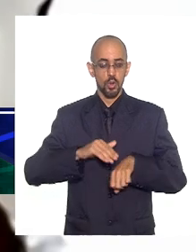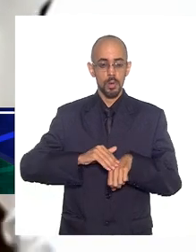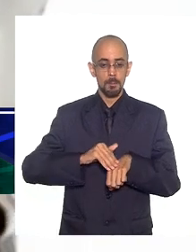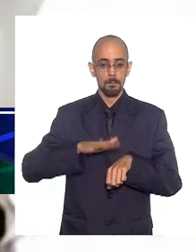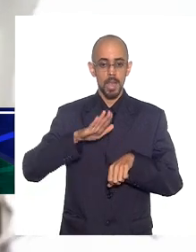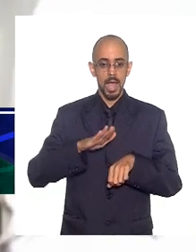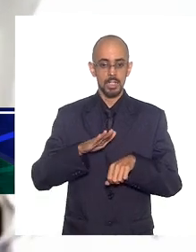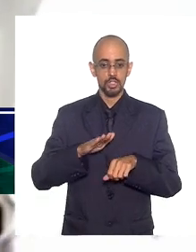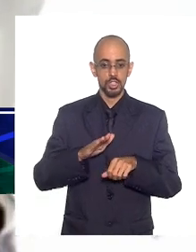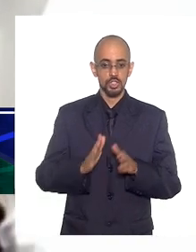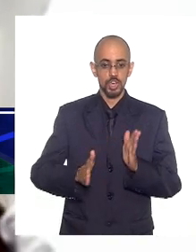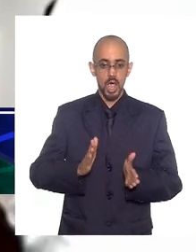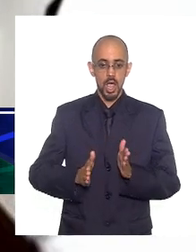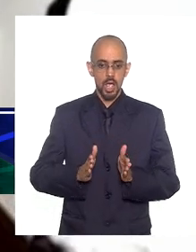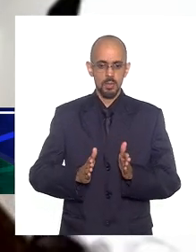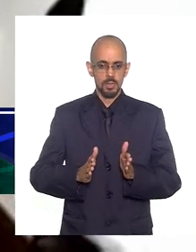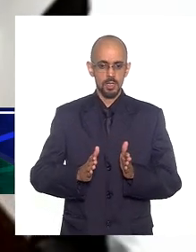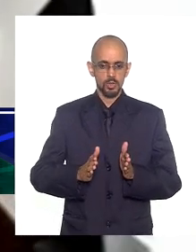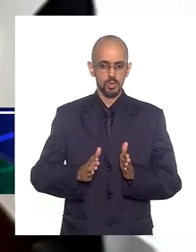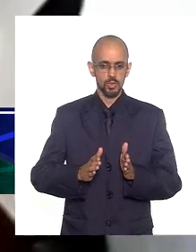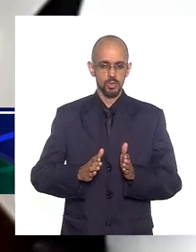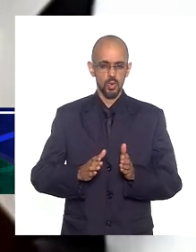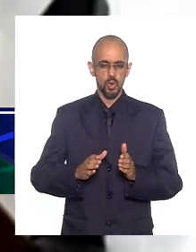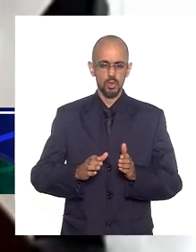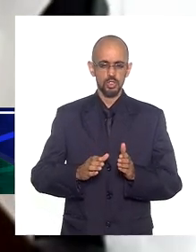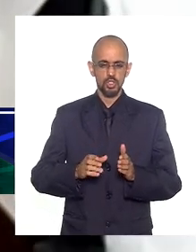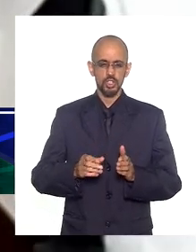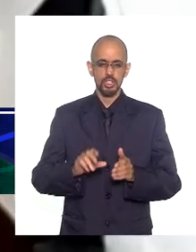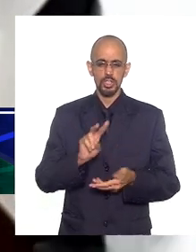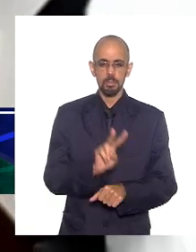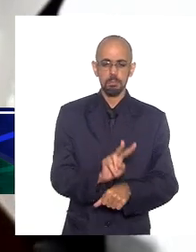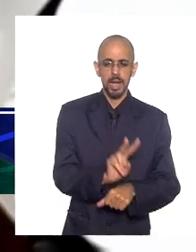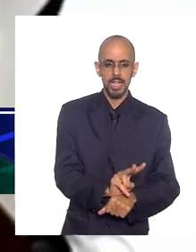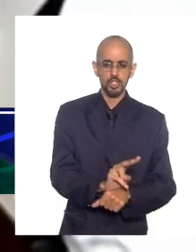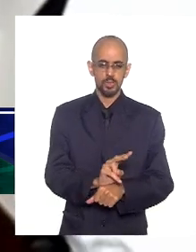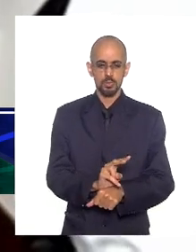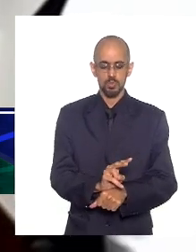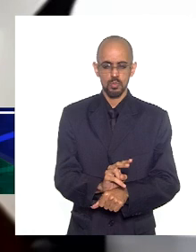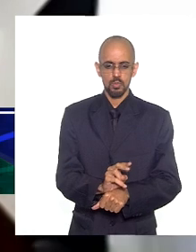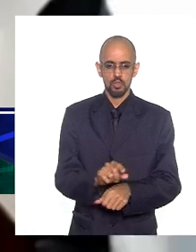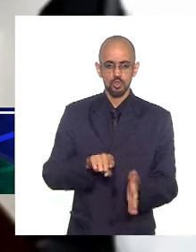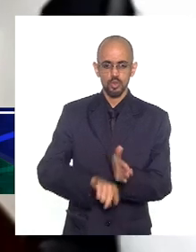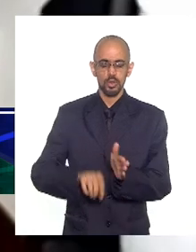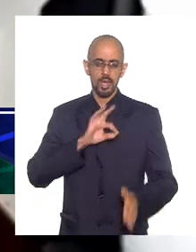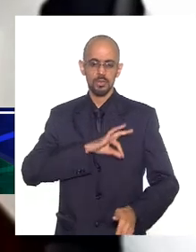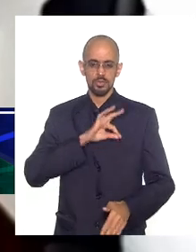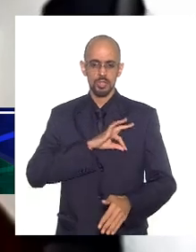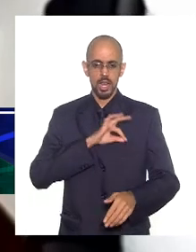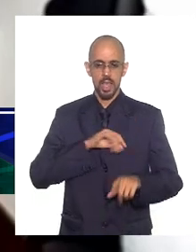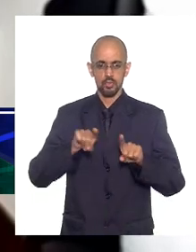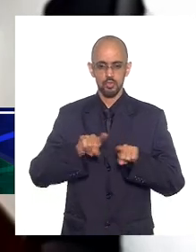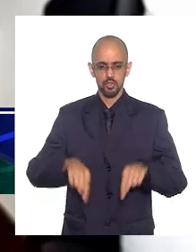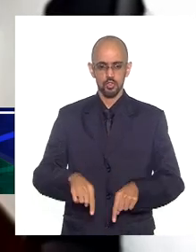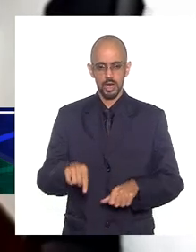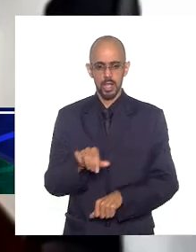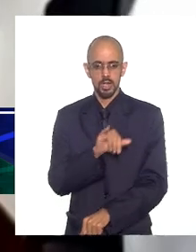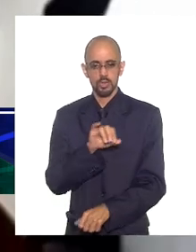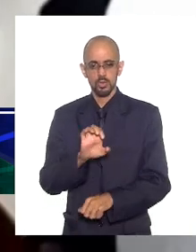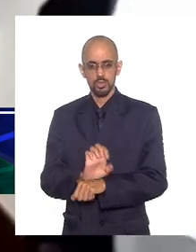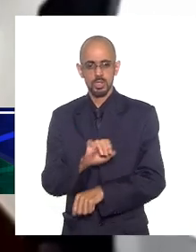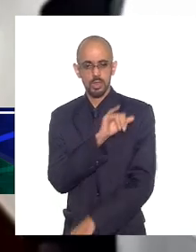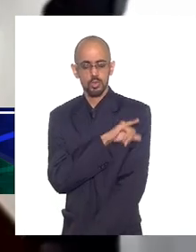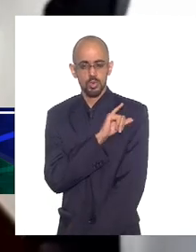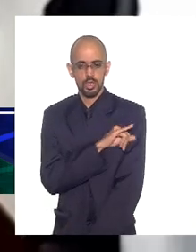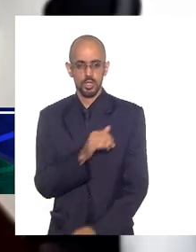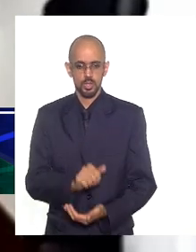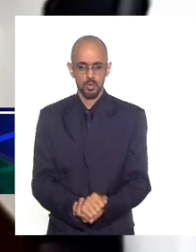servidores públicos estaduais no âmbito do Estado do Rio de Janeiro. Pendente de pareceres das comissões de Constituição e Justiça, de Servidores Públicos, de Orçamento, Finanças, Fiscalização Financeira e